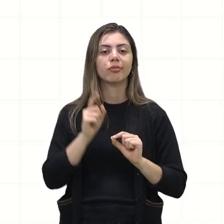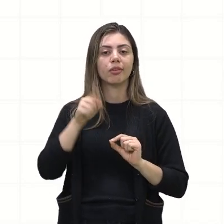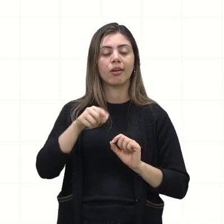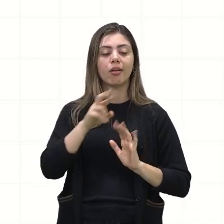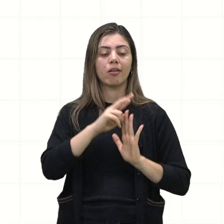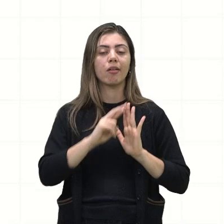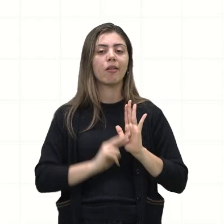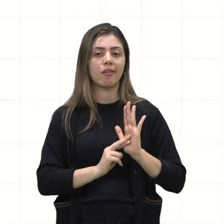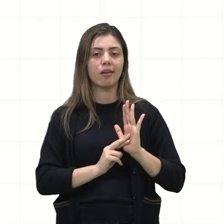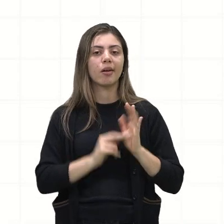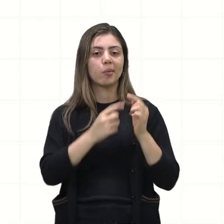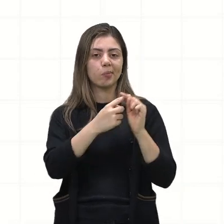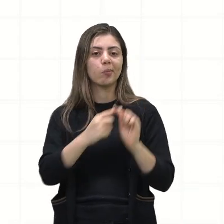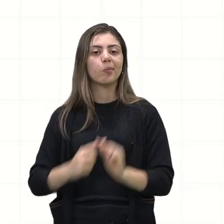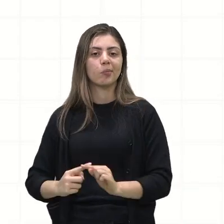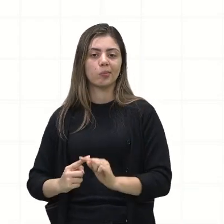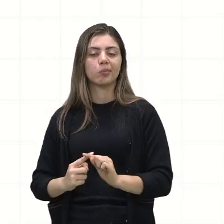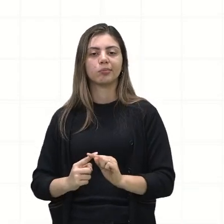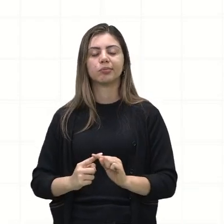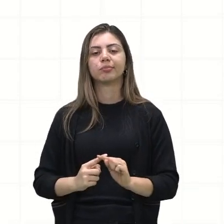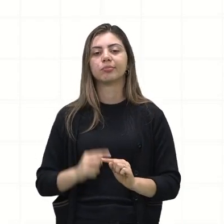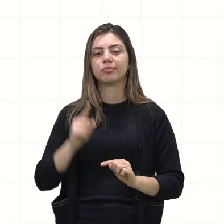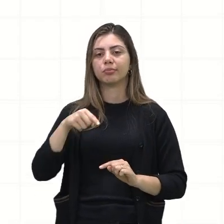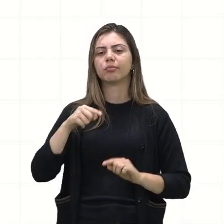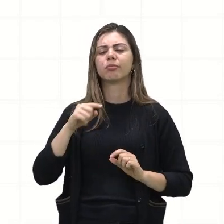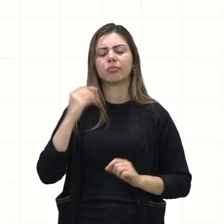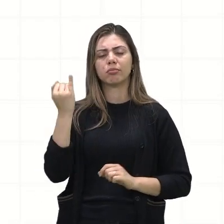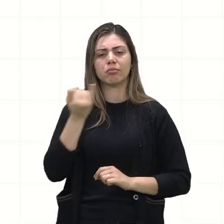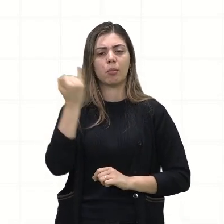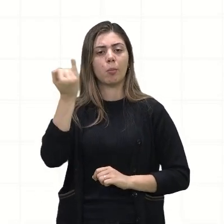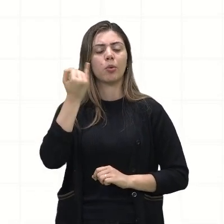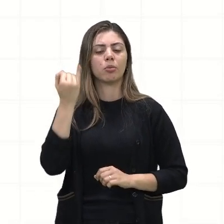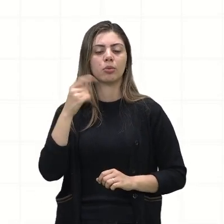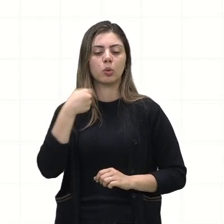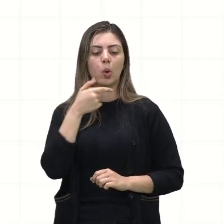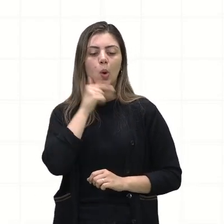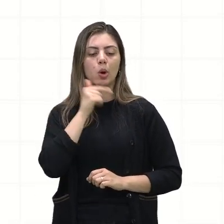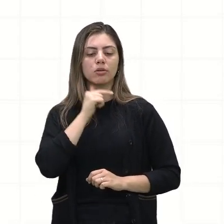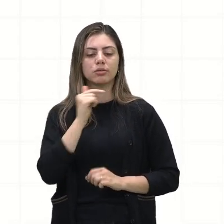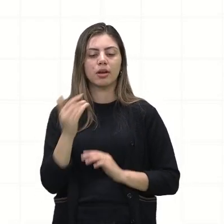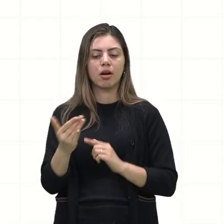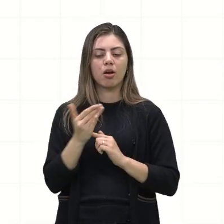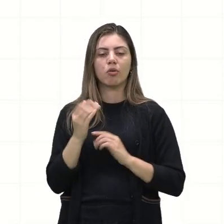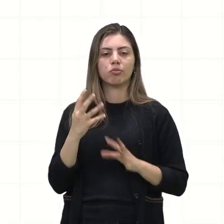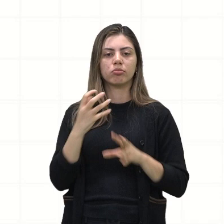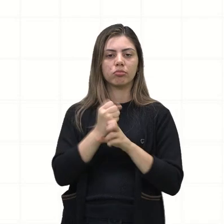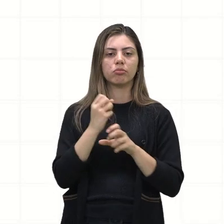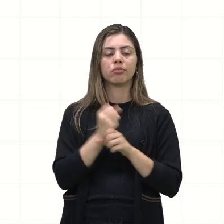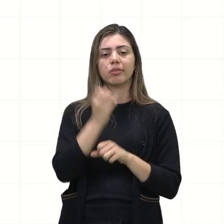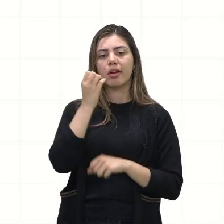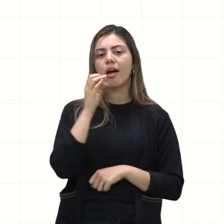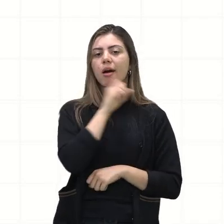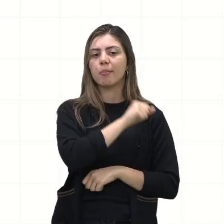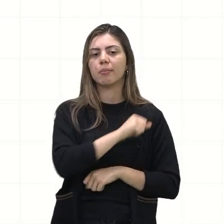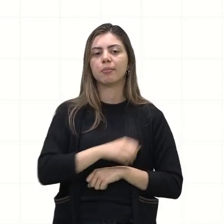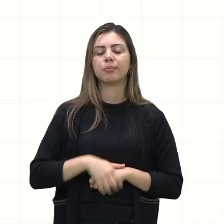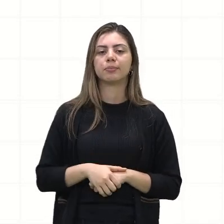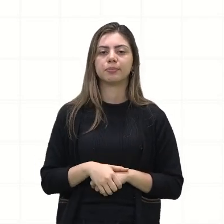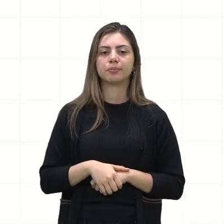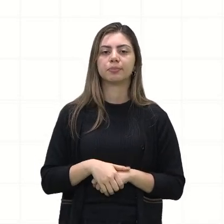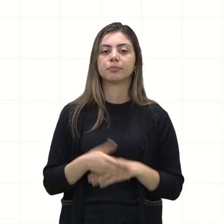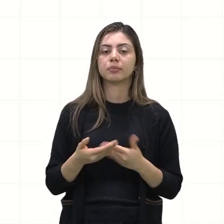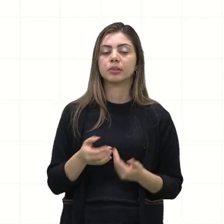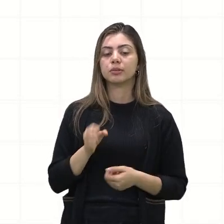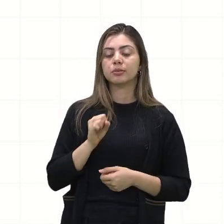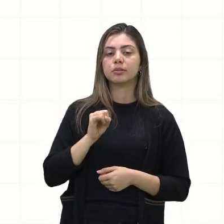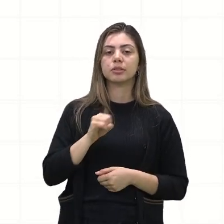princípio multiplicativo, é o princípio fundamental da contagem, né? Se uma decisão